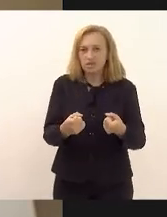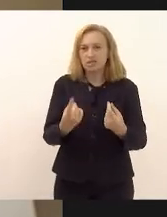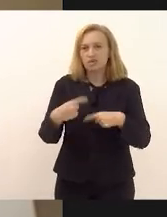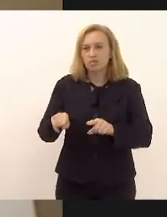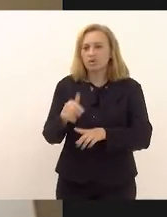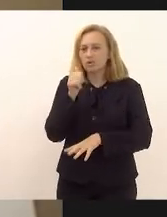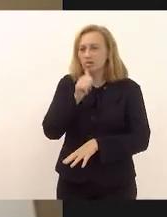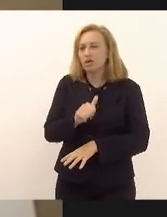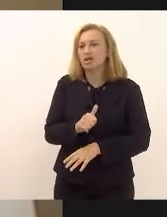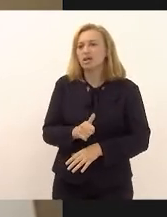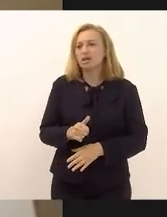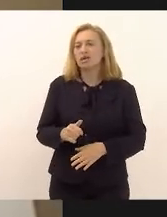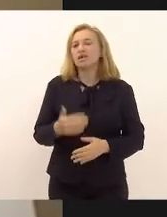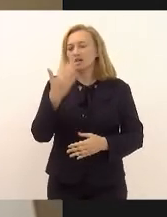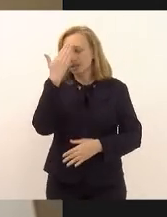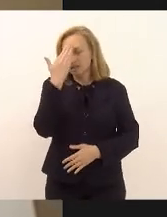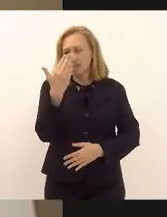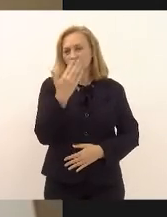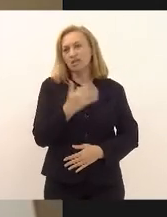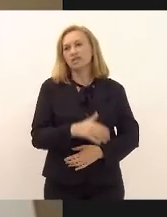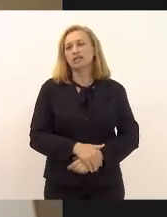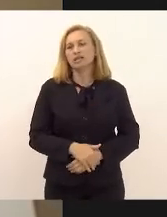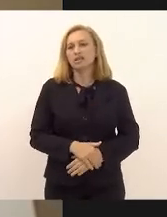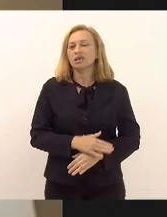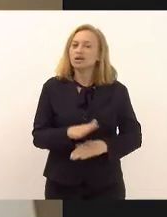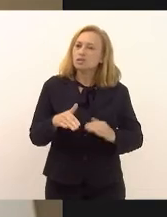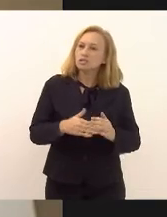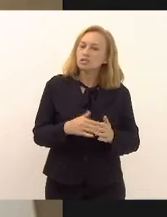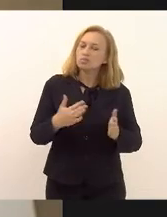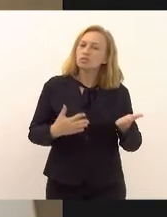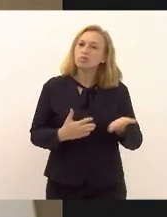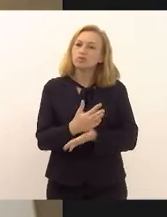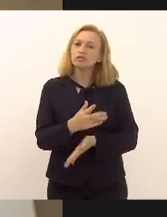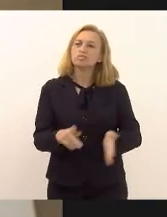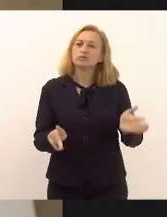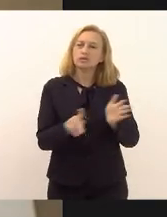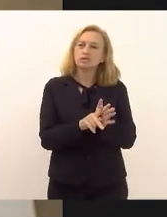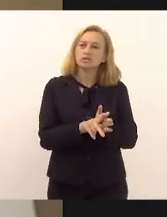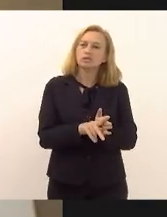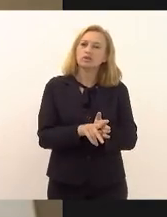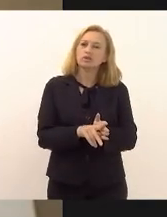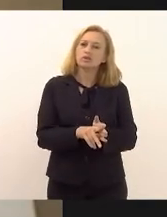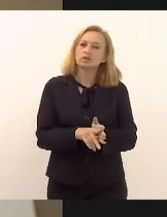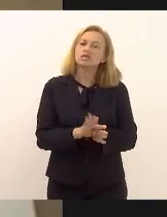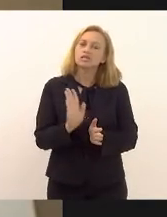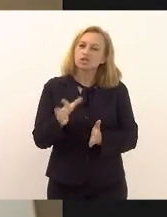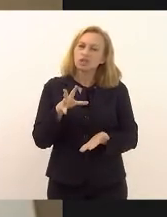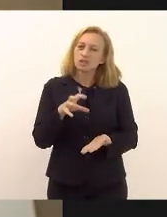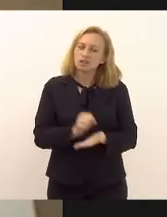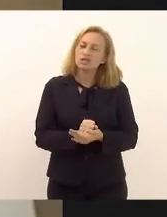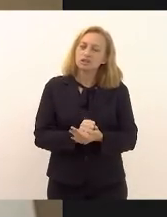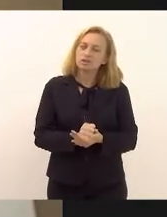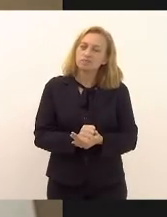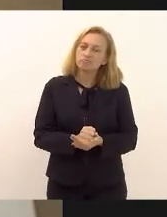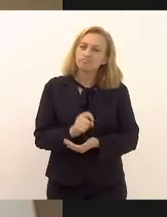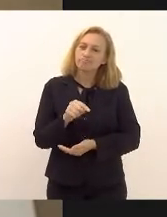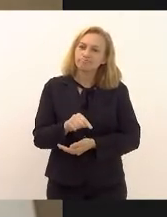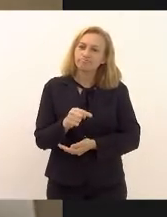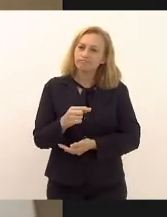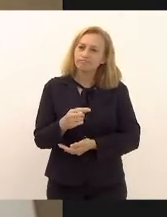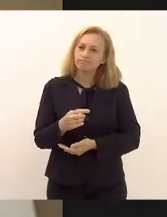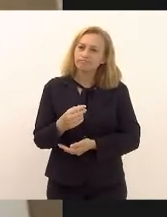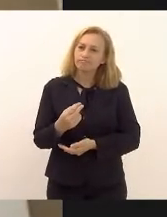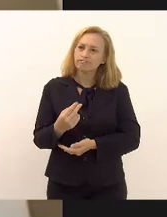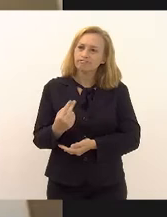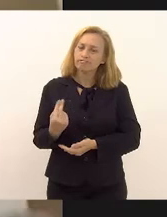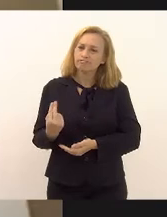mulher. Agradecer aos nossos pares pela aprovação desse projeto e já aqui registrar como coautora